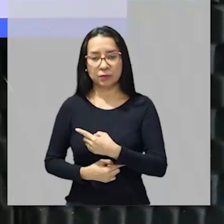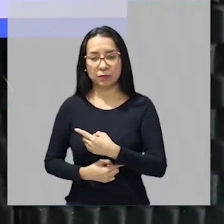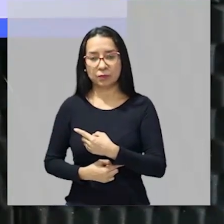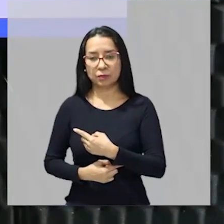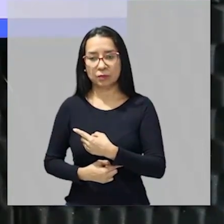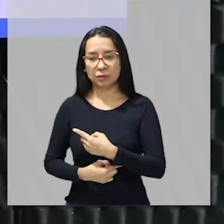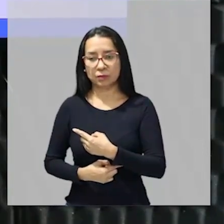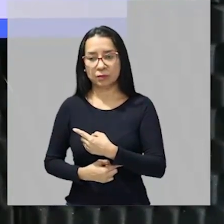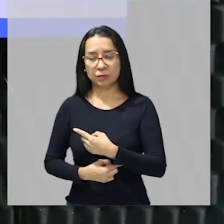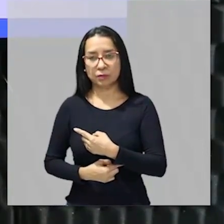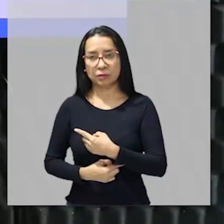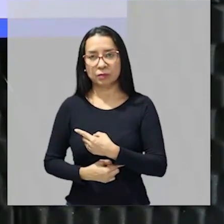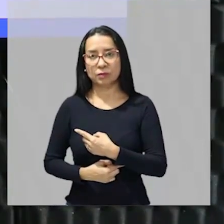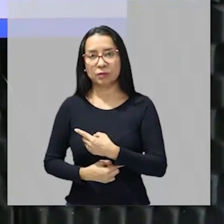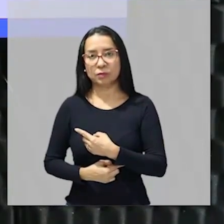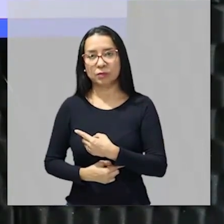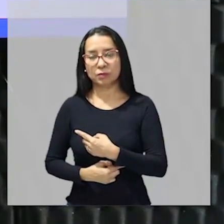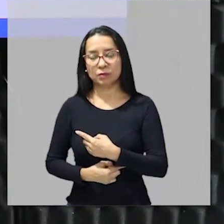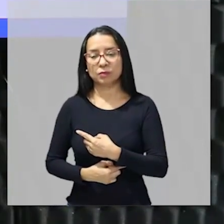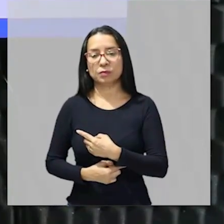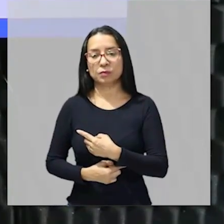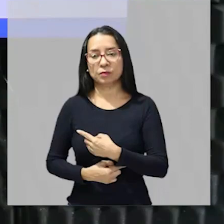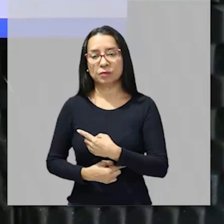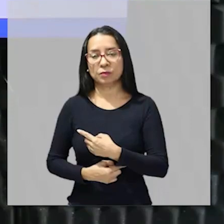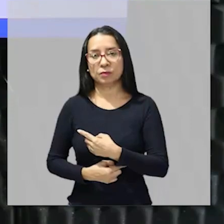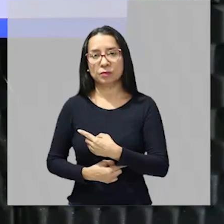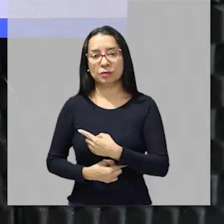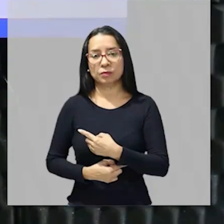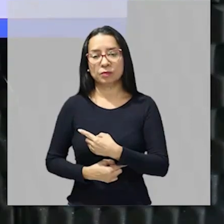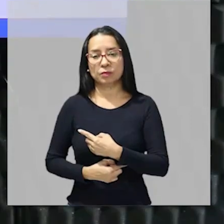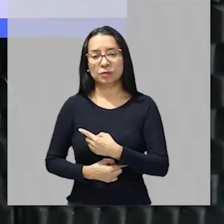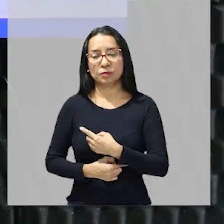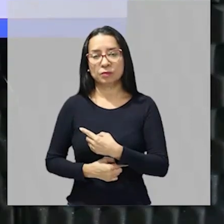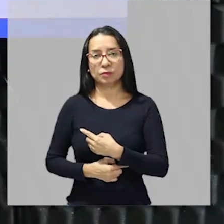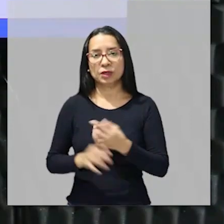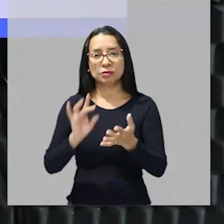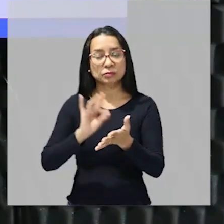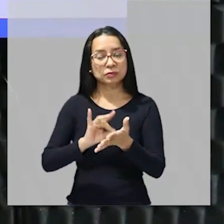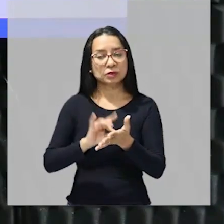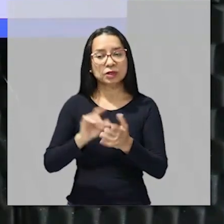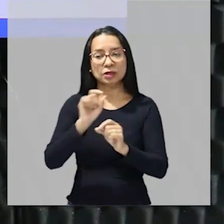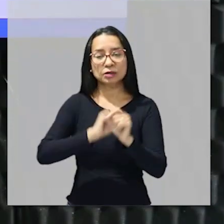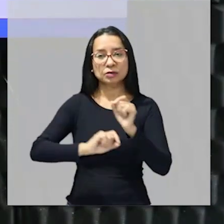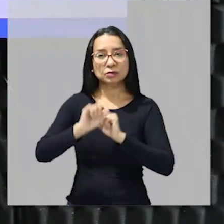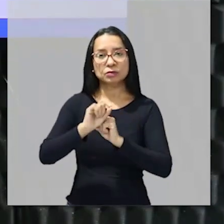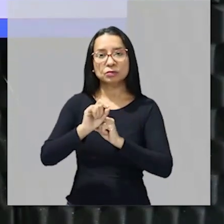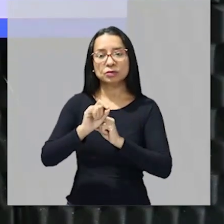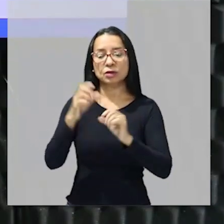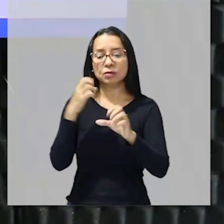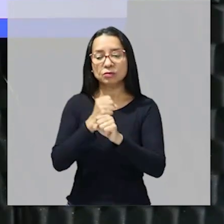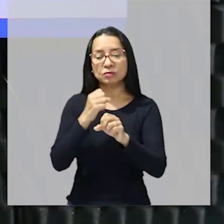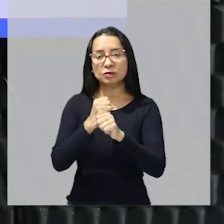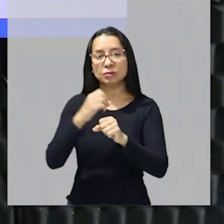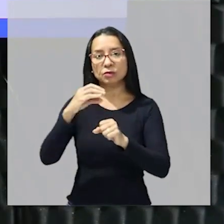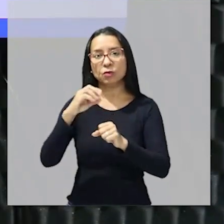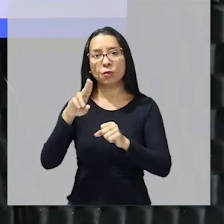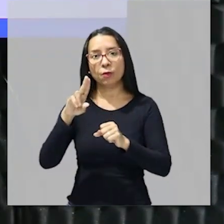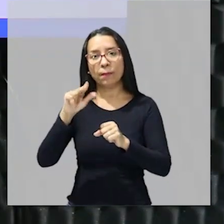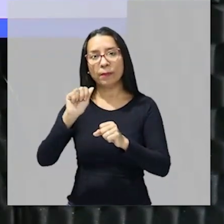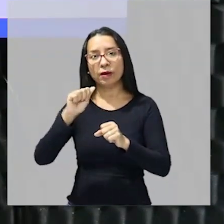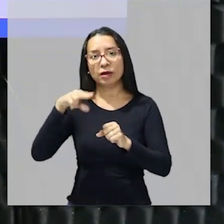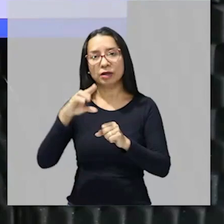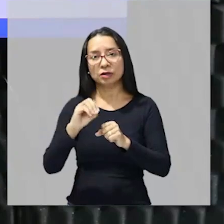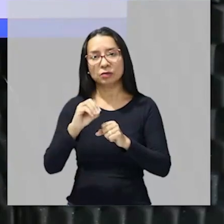em nome da solidariedade socialista tinha um preço definido, que é justamente o endividamento cubano. Como houve